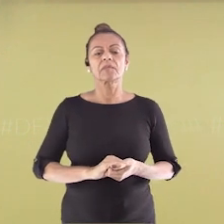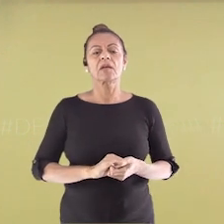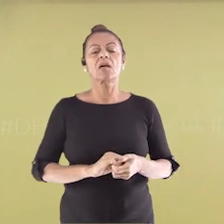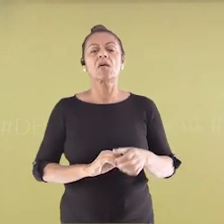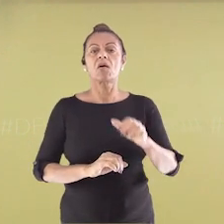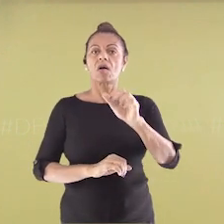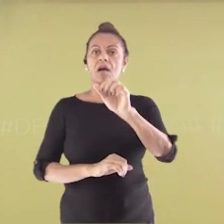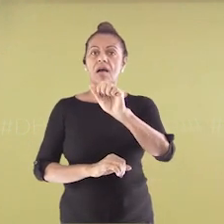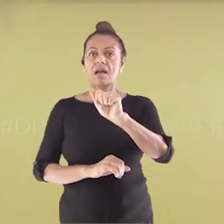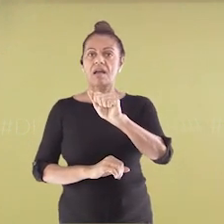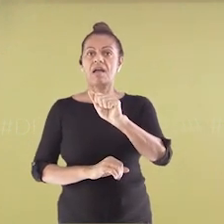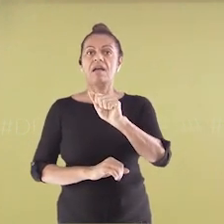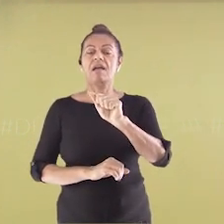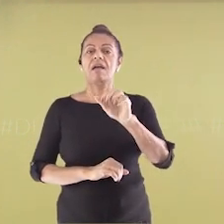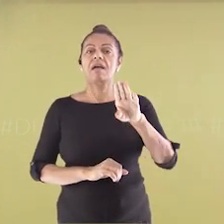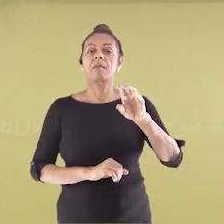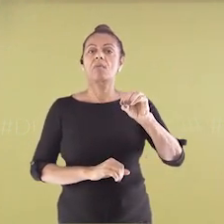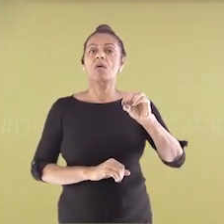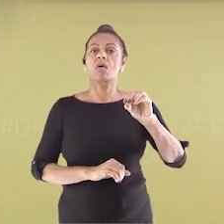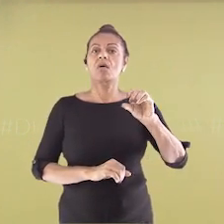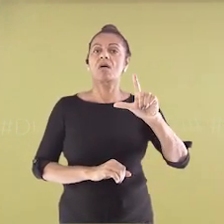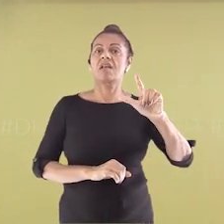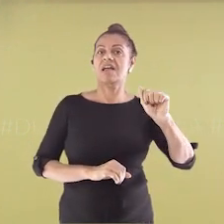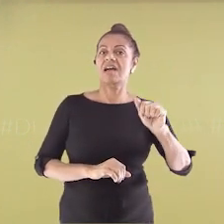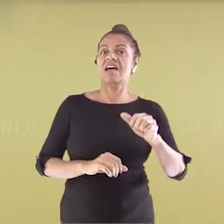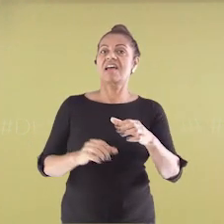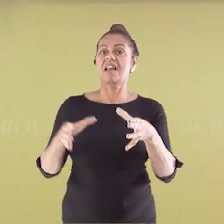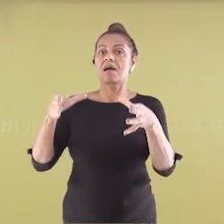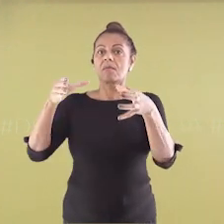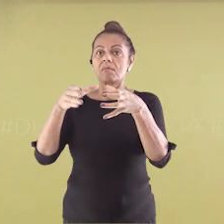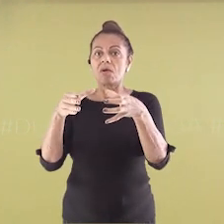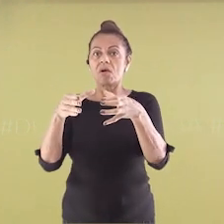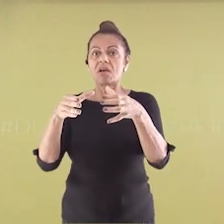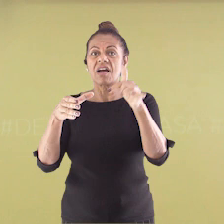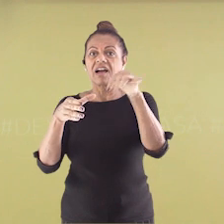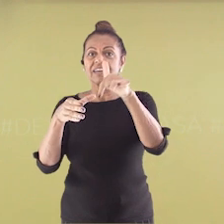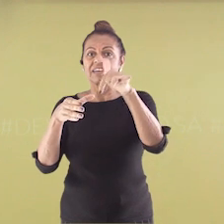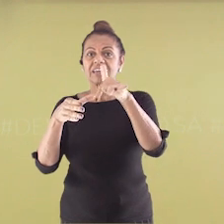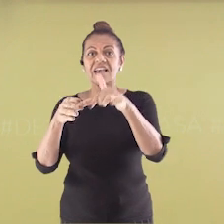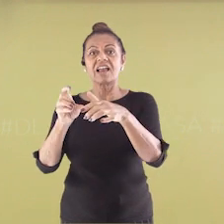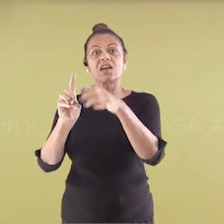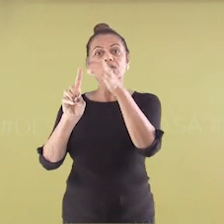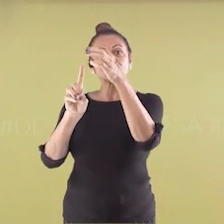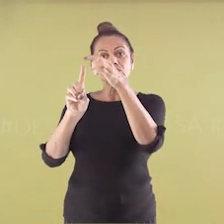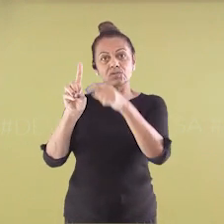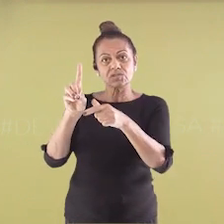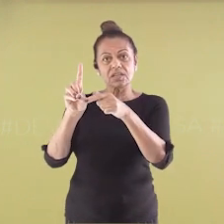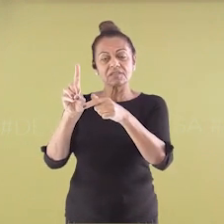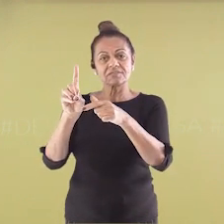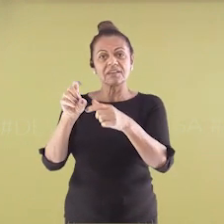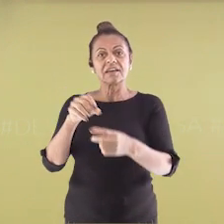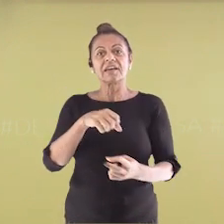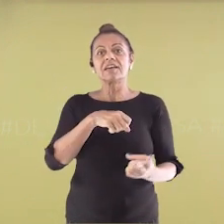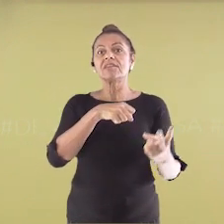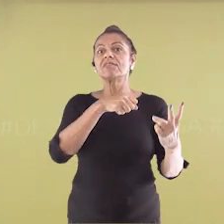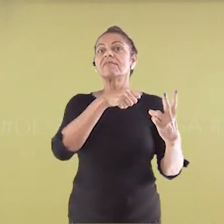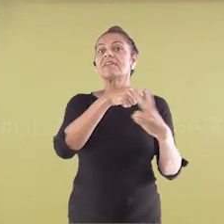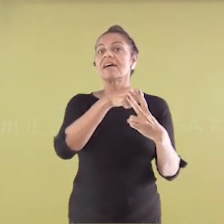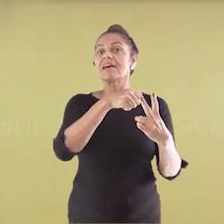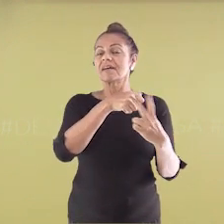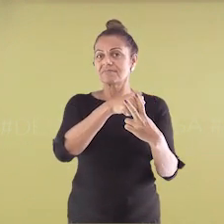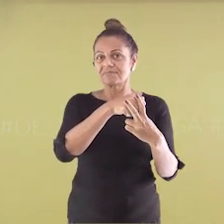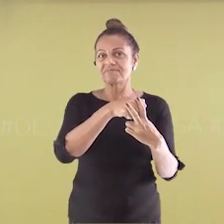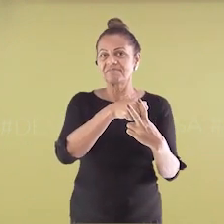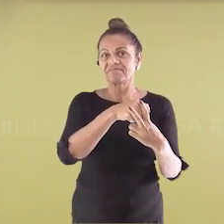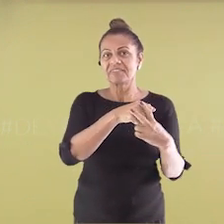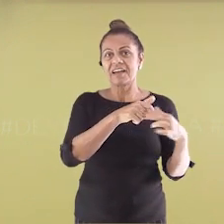está sofrendo a ação da bola. Olha só, a bola é o sujeito, temos o verbo, ok? E o verbo